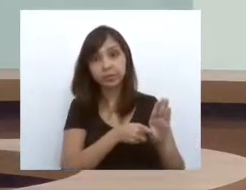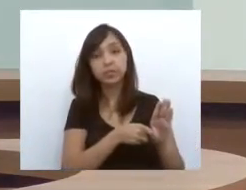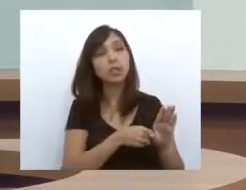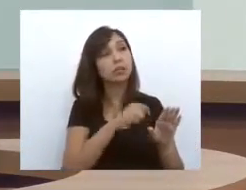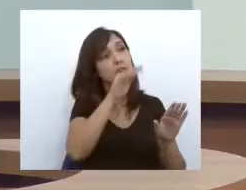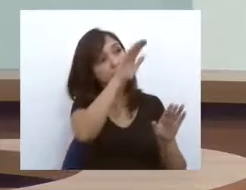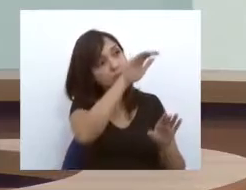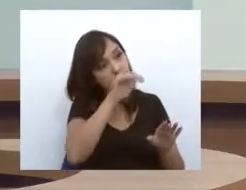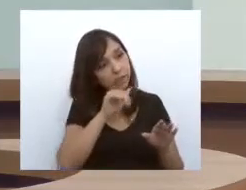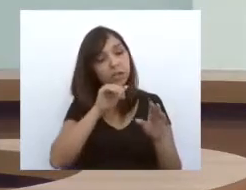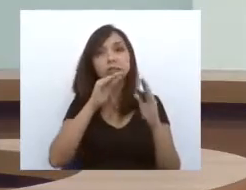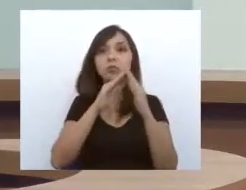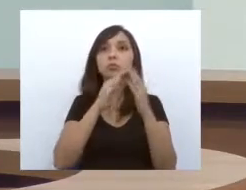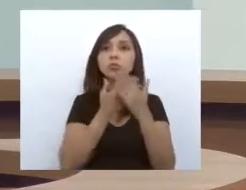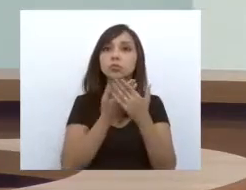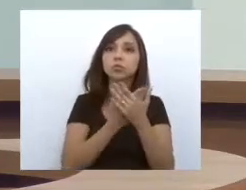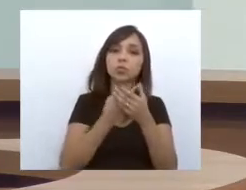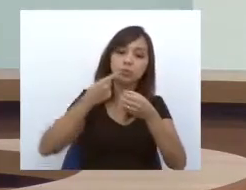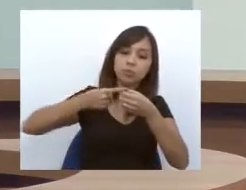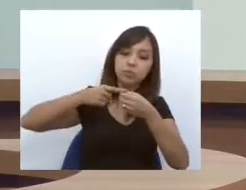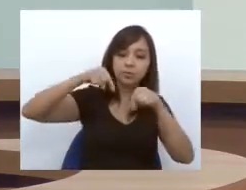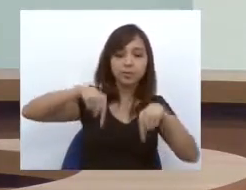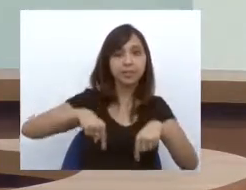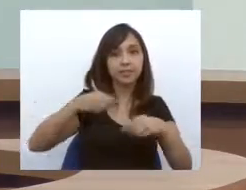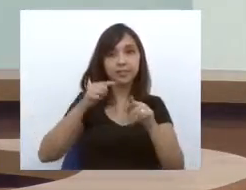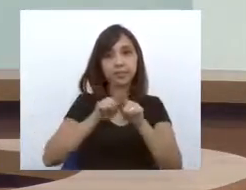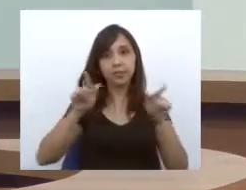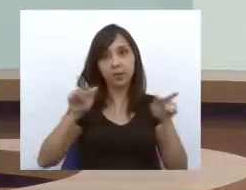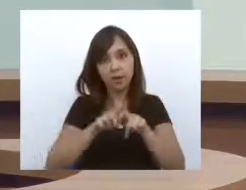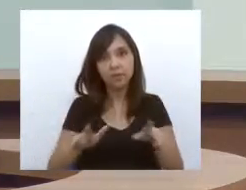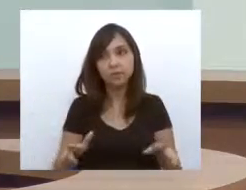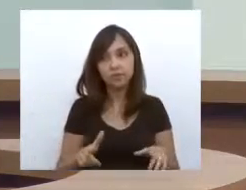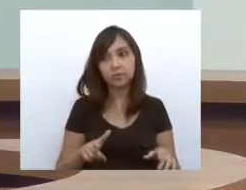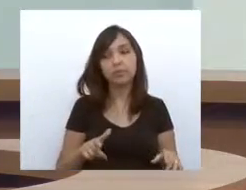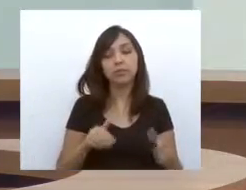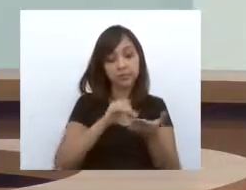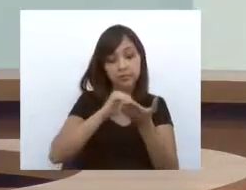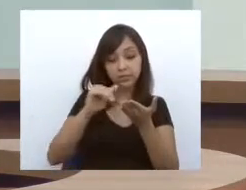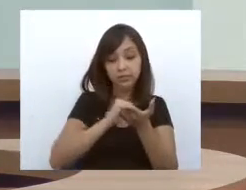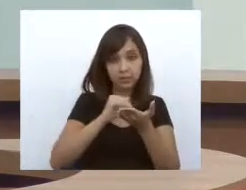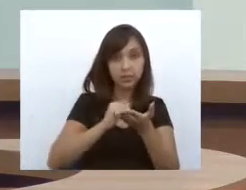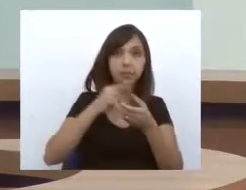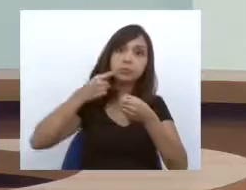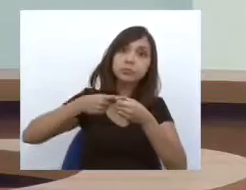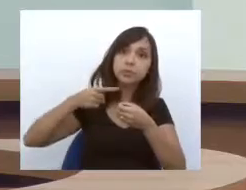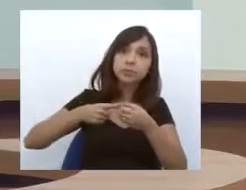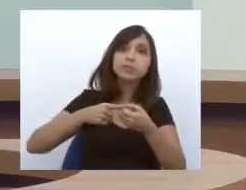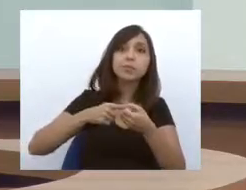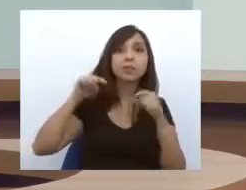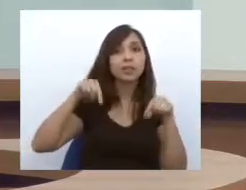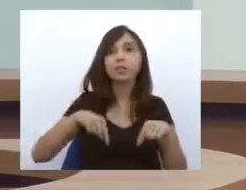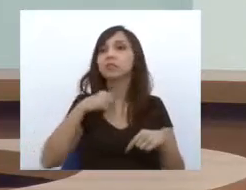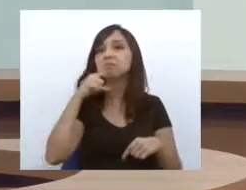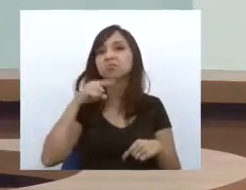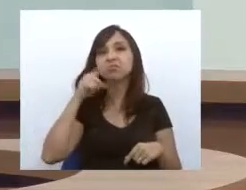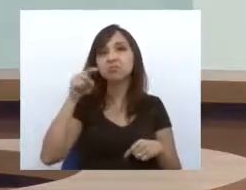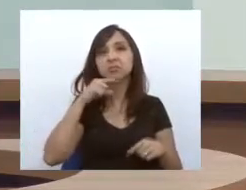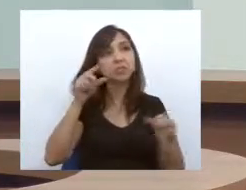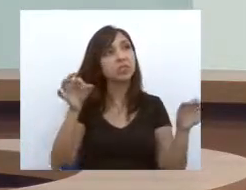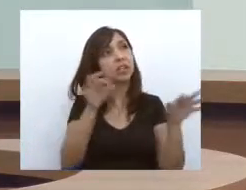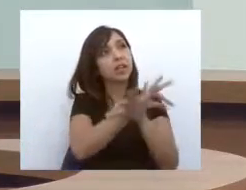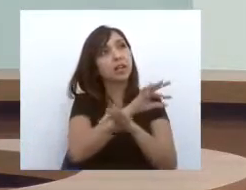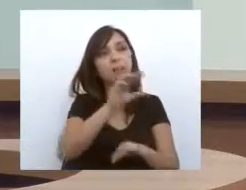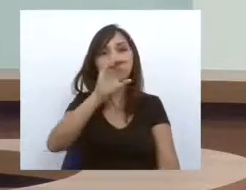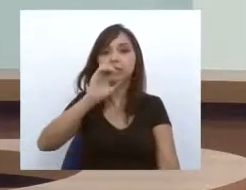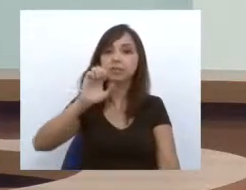pegar e trazer essa escola para o município de Guarulhos. Sendo que o secretário municipal, infelizmente, não consegue terminar os céus,